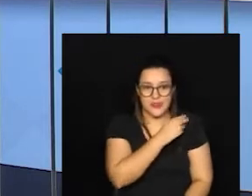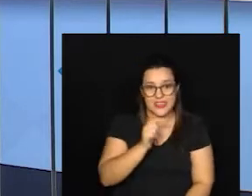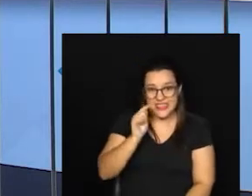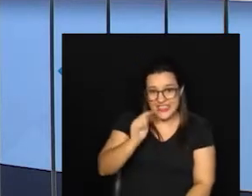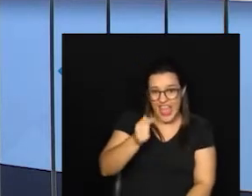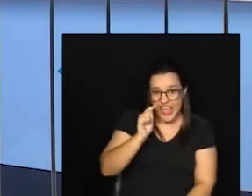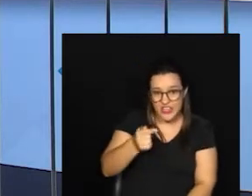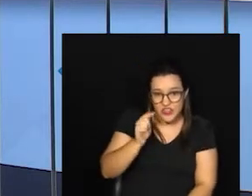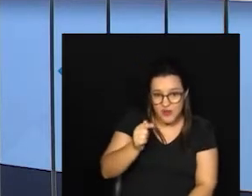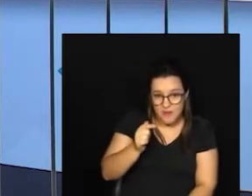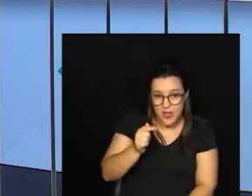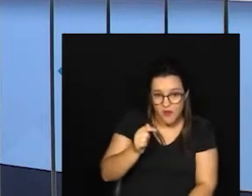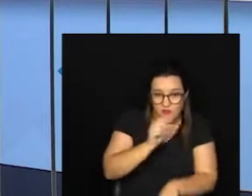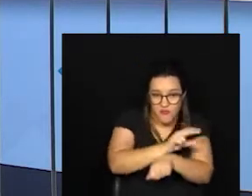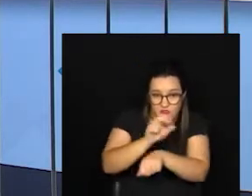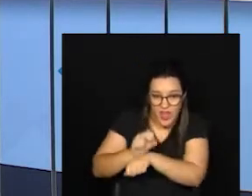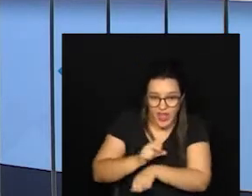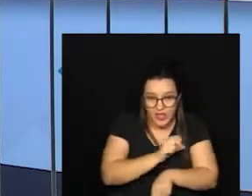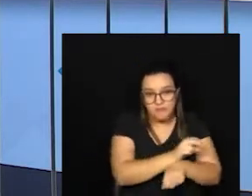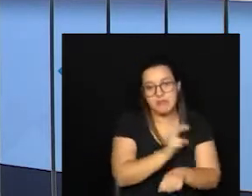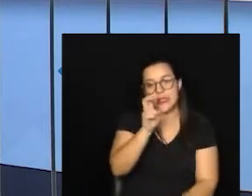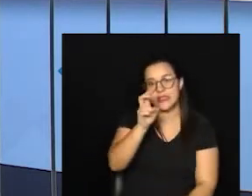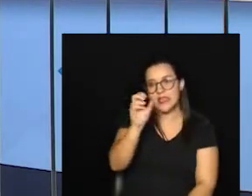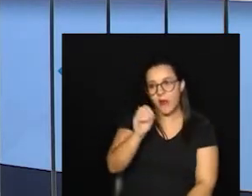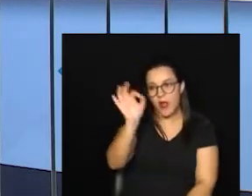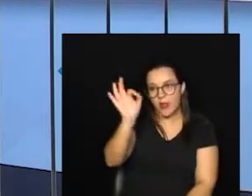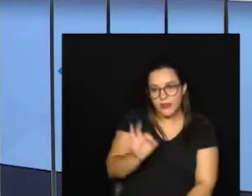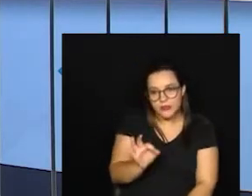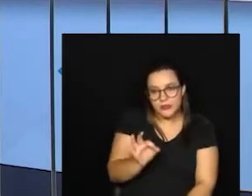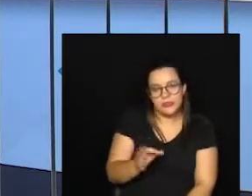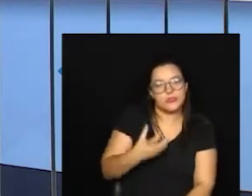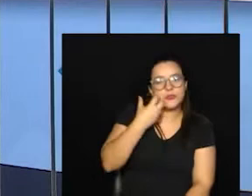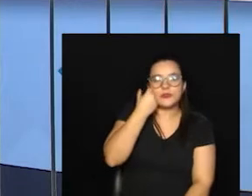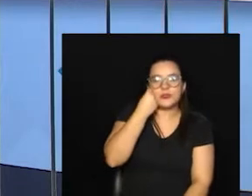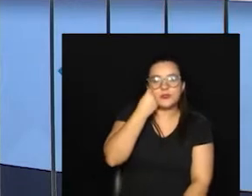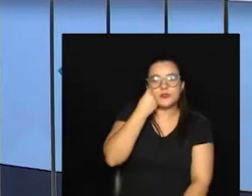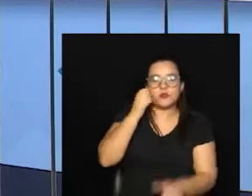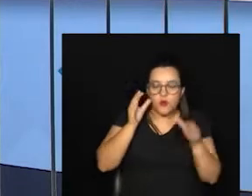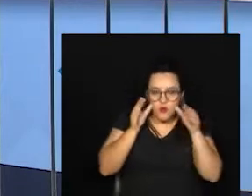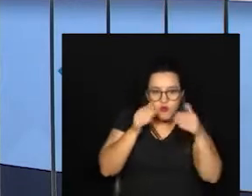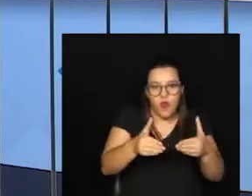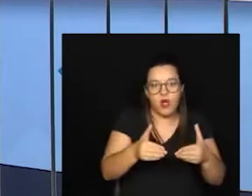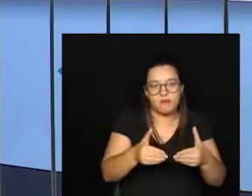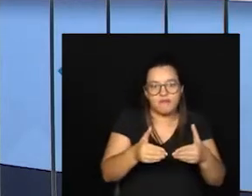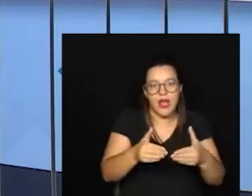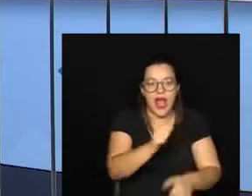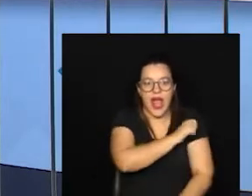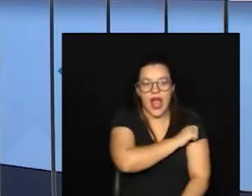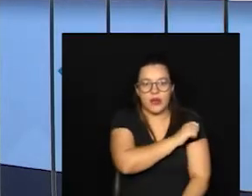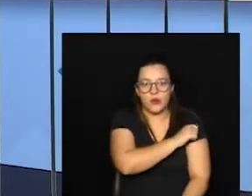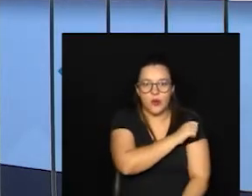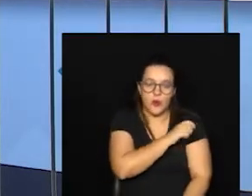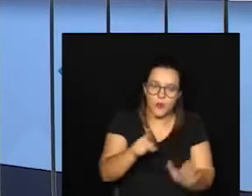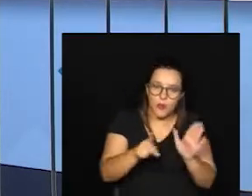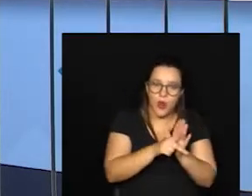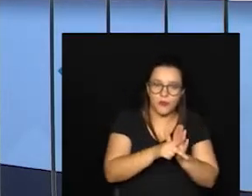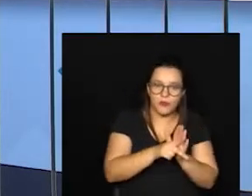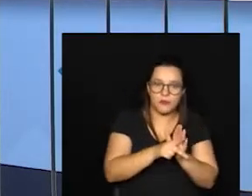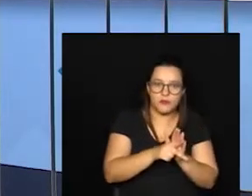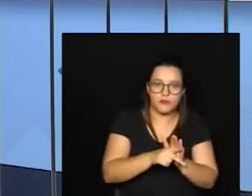7.630 vagas disponíveis, 50% são destinados a esses alunos, que são mais de 400